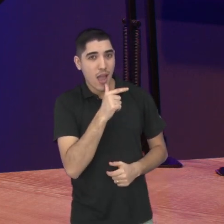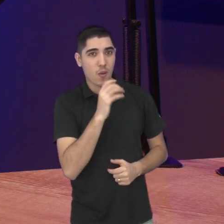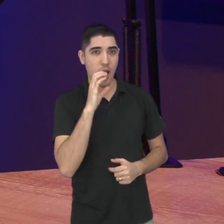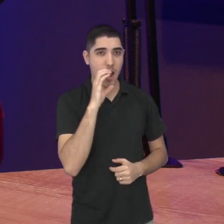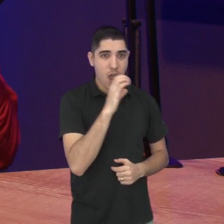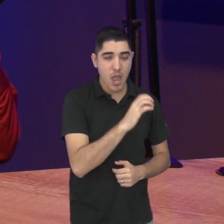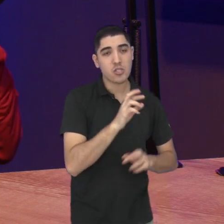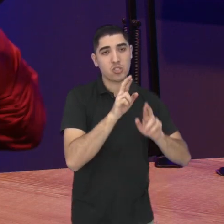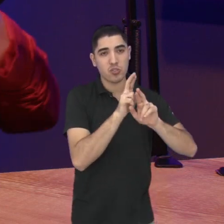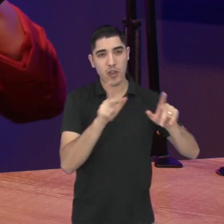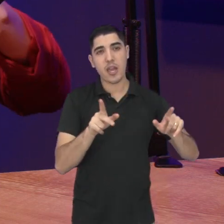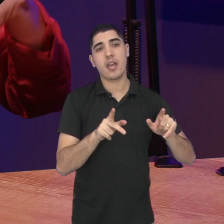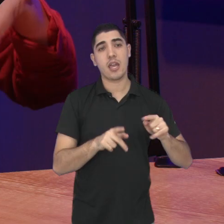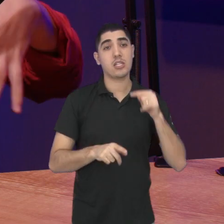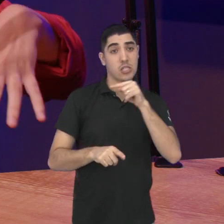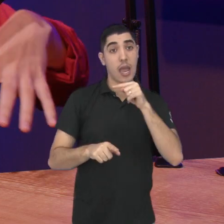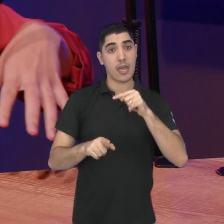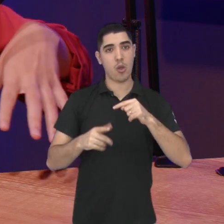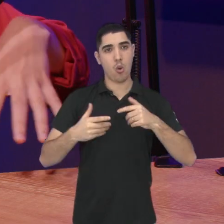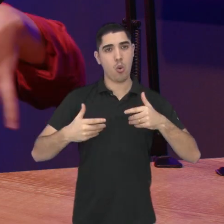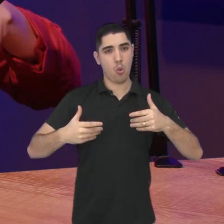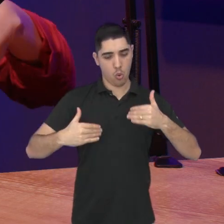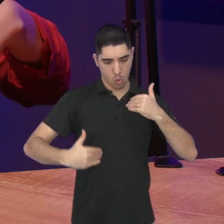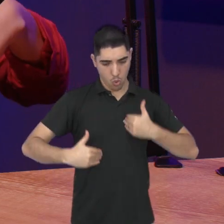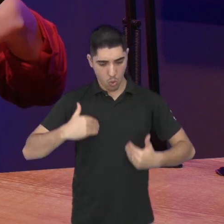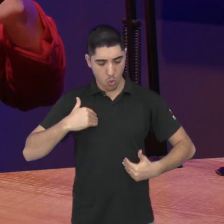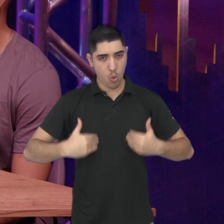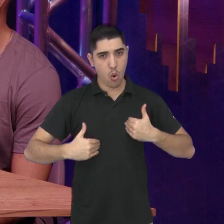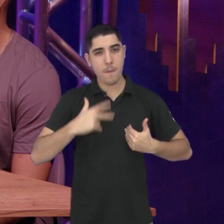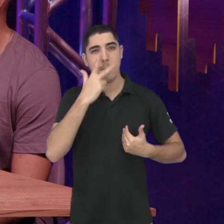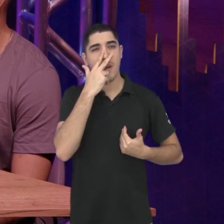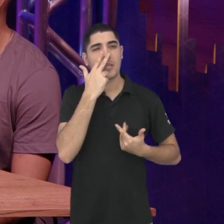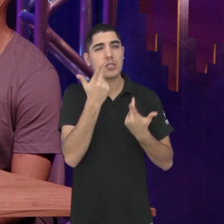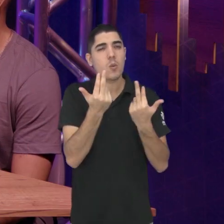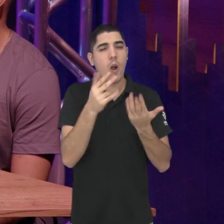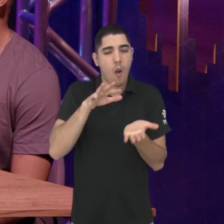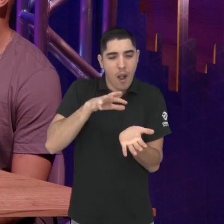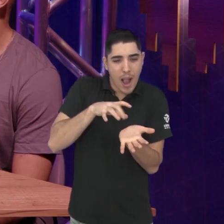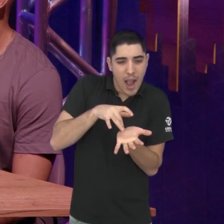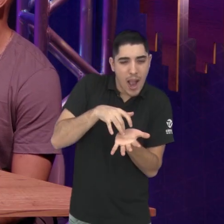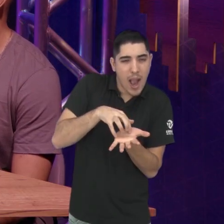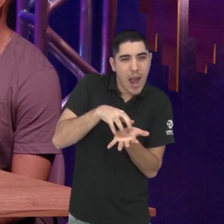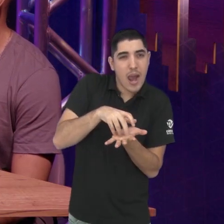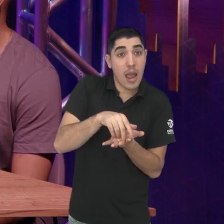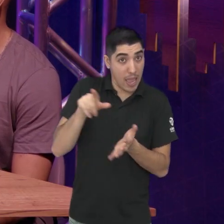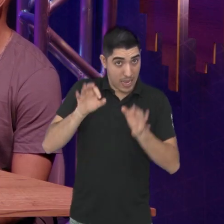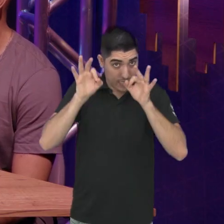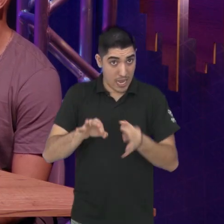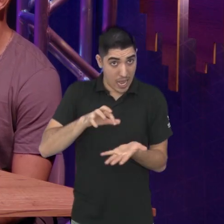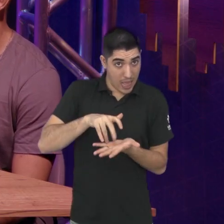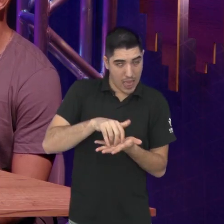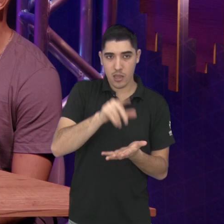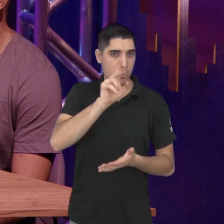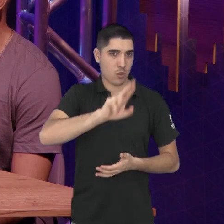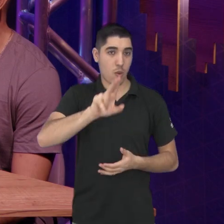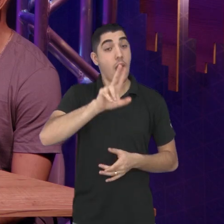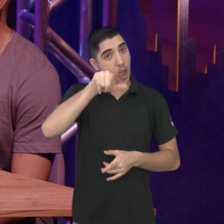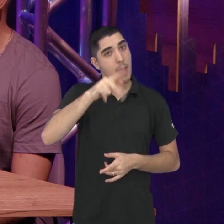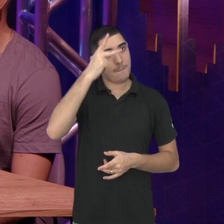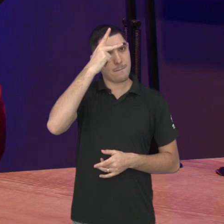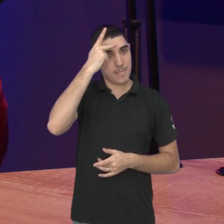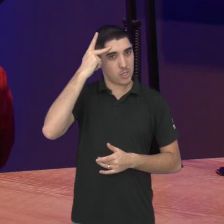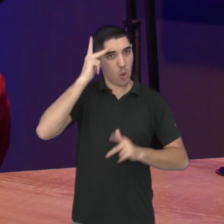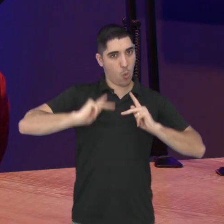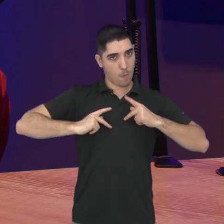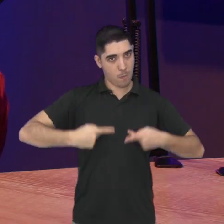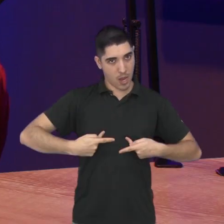coisas. E ele tem um formato, assim, o corpo dele é como se fosse uma aranha. Mas assim, ele não é que ele é uma aranha, ele é uma pessoa, só